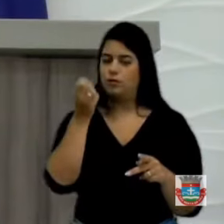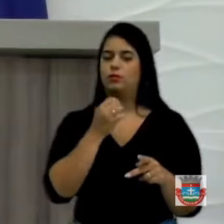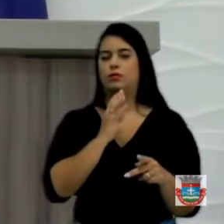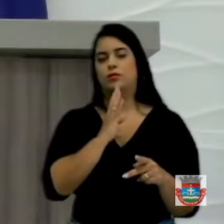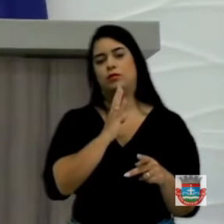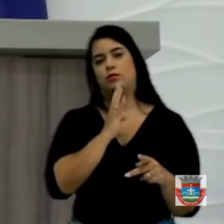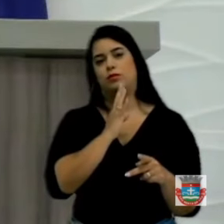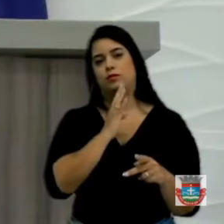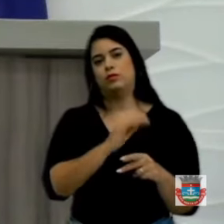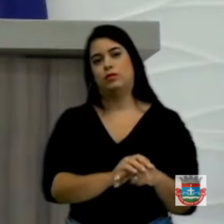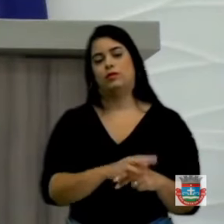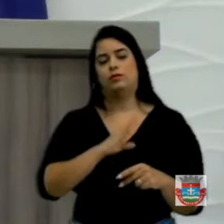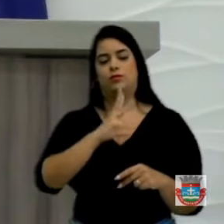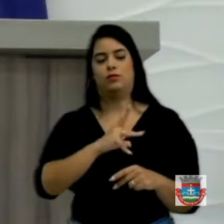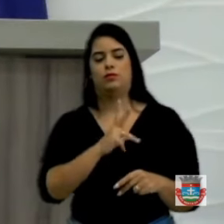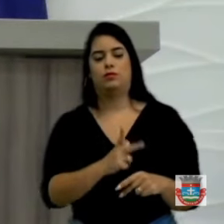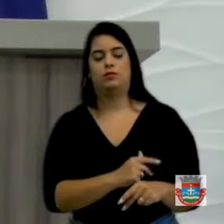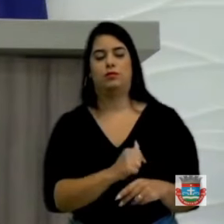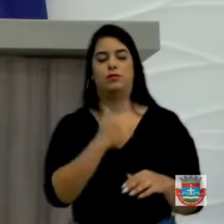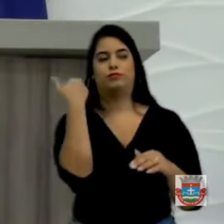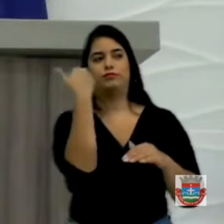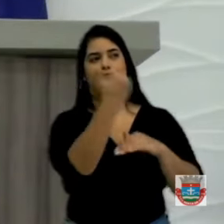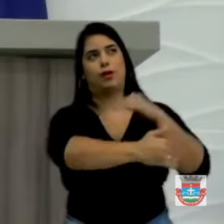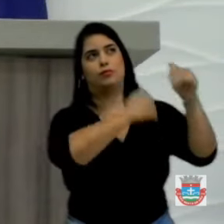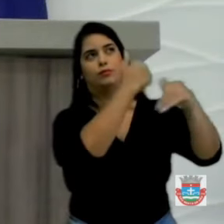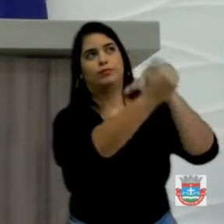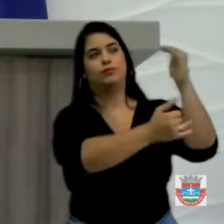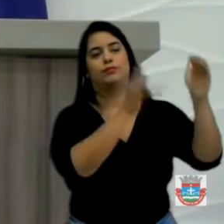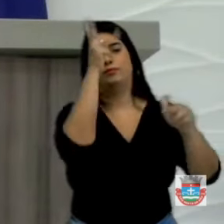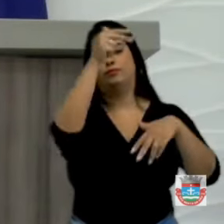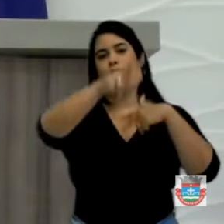chama Alexandre Batité e Paulo Renato.